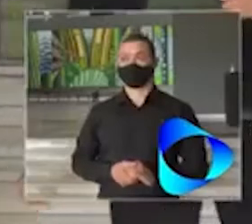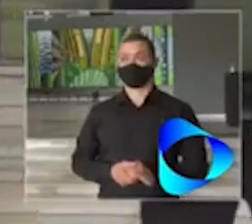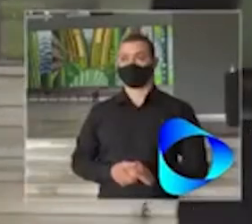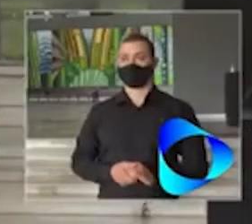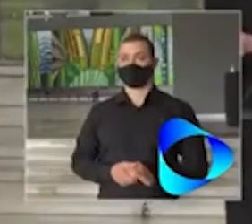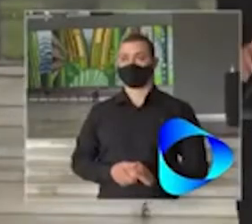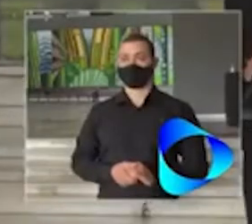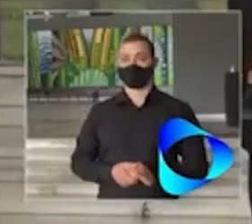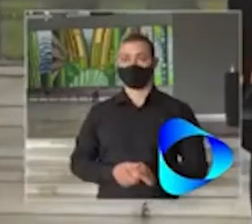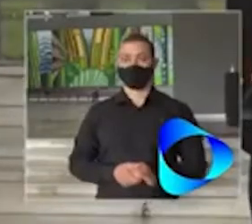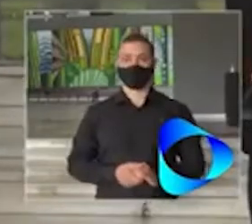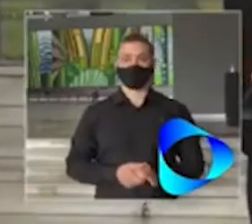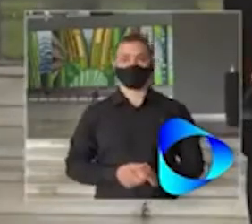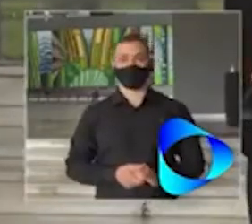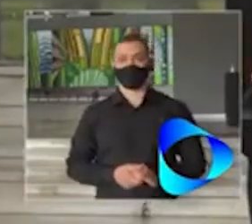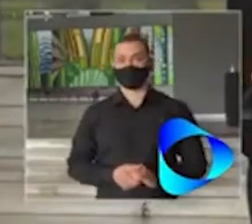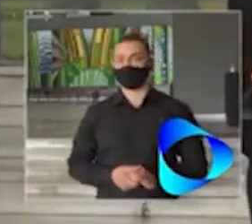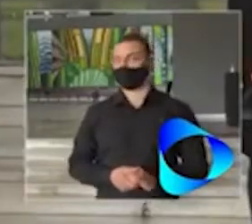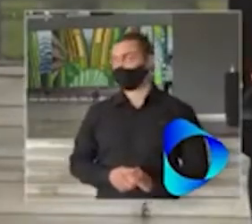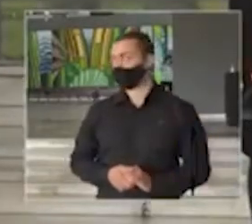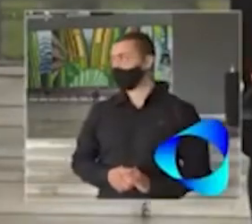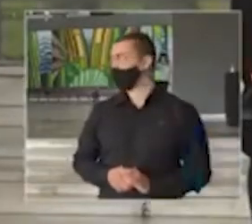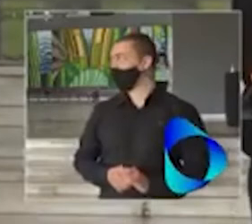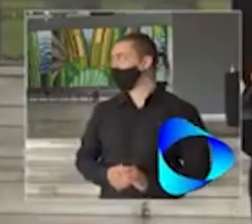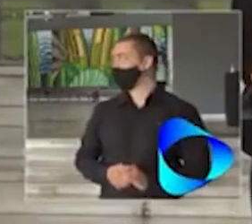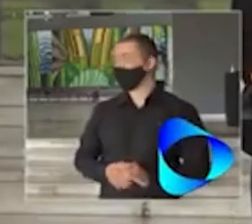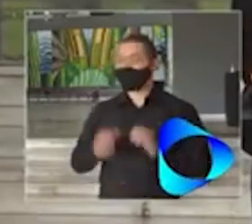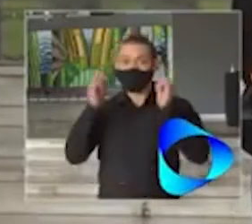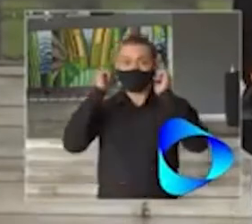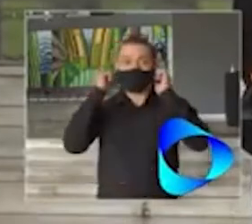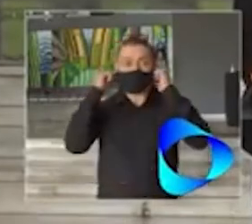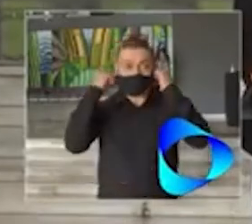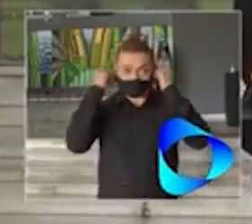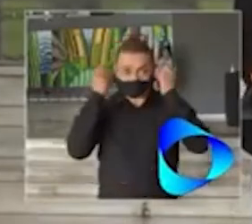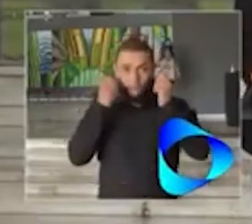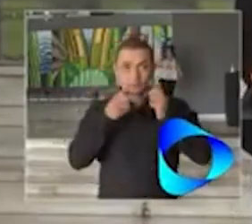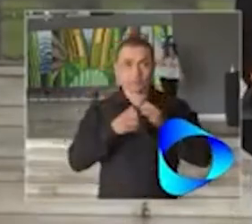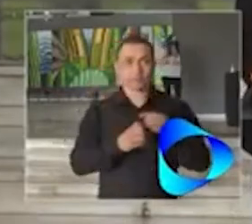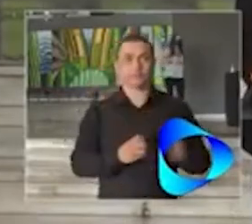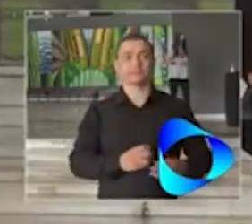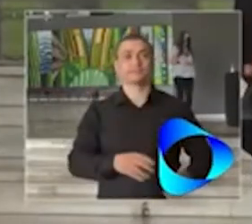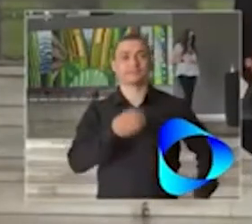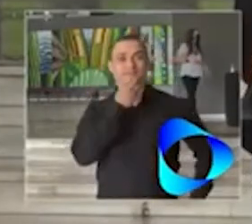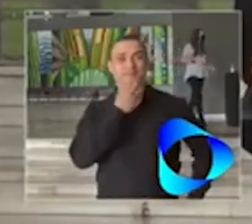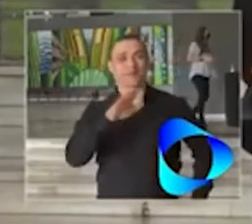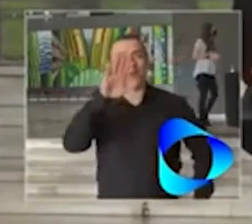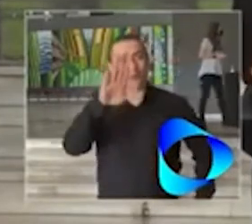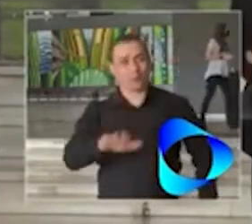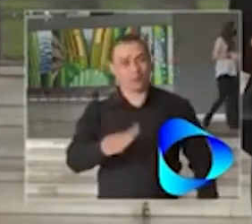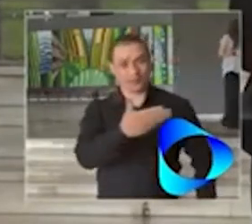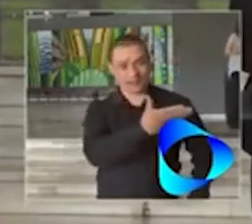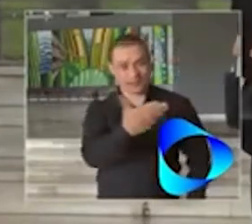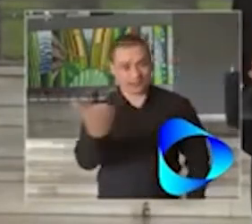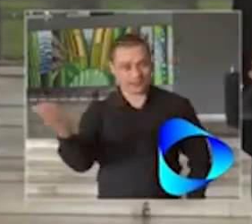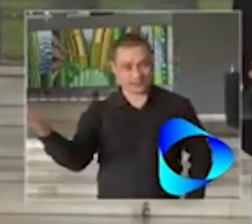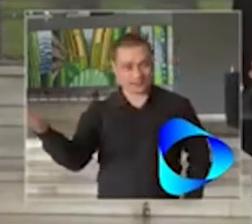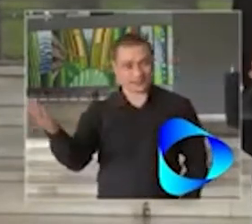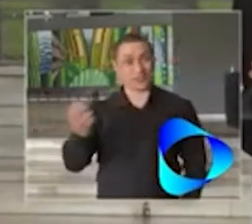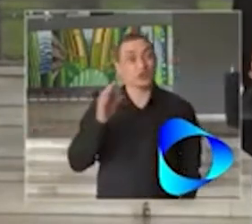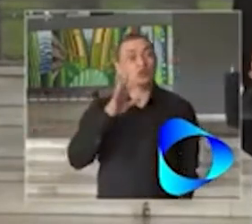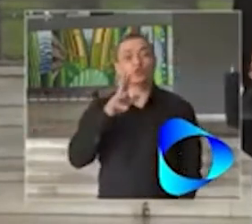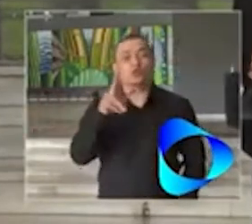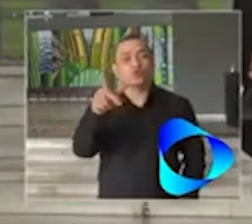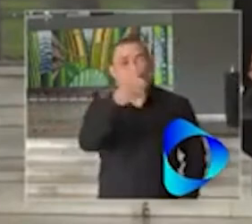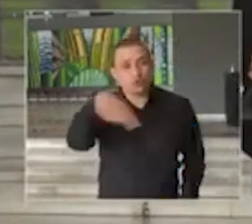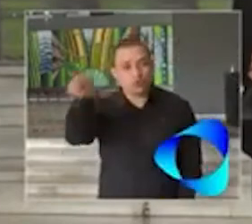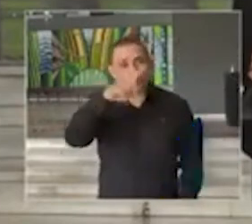então, eram permitidas somente 6 horas diárias. A medida passa a valer a partir de amanhã, sexta-feira, e é